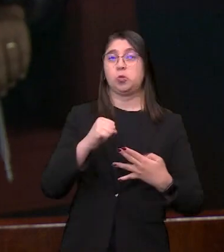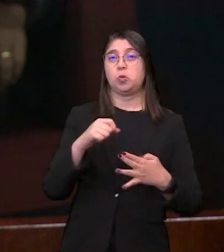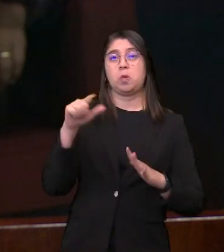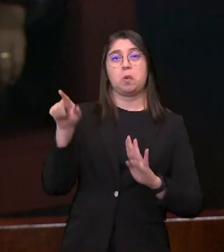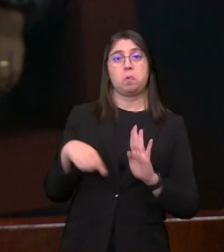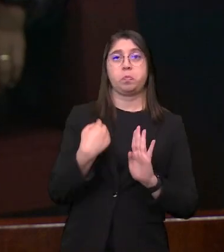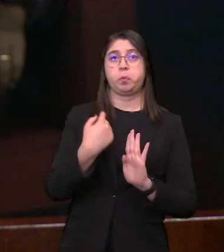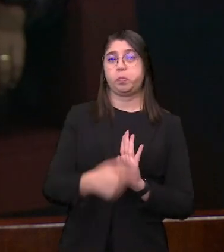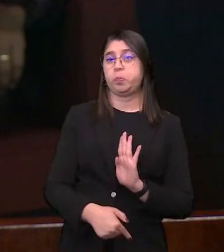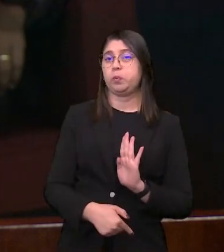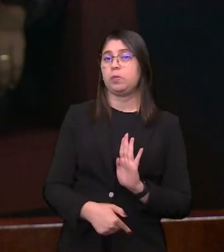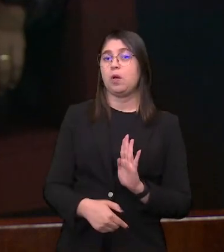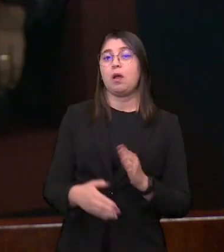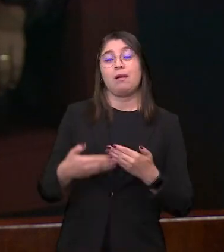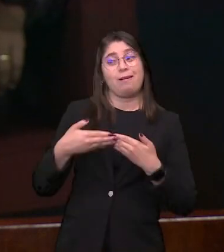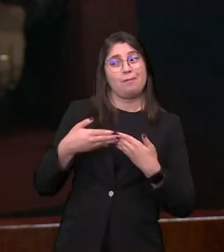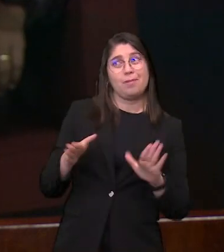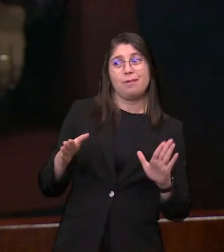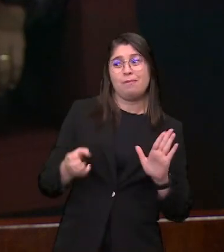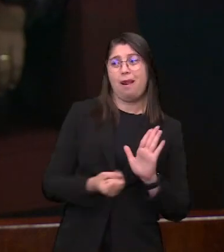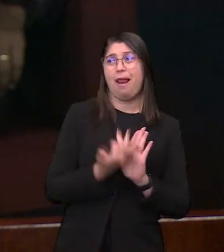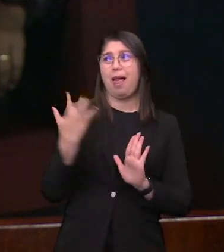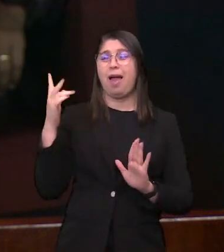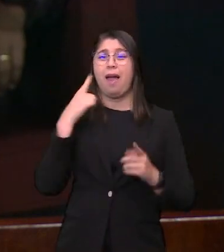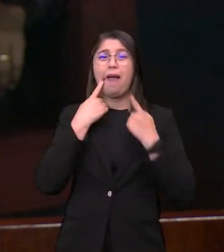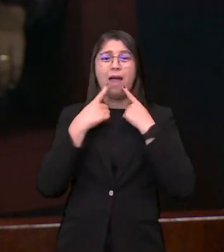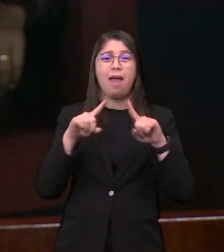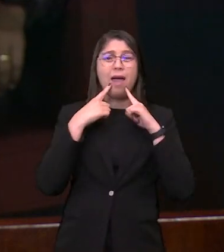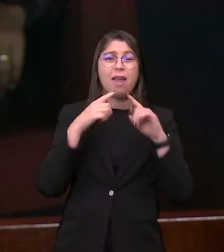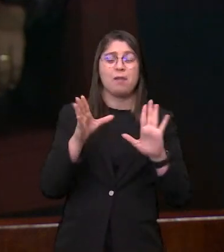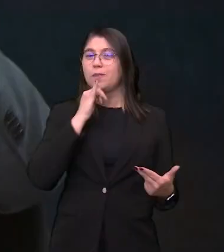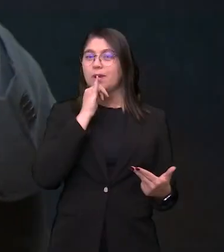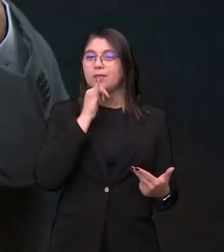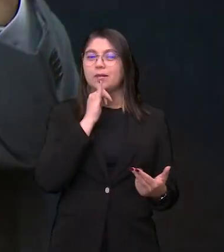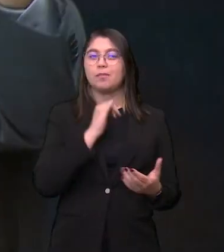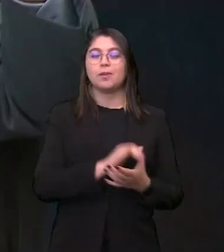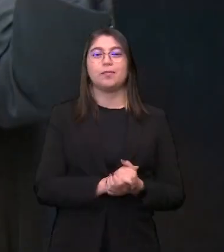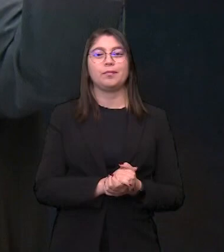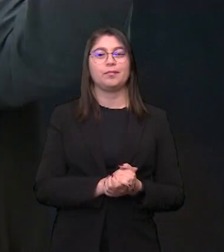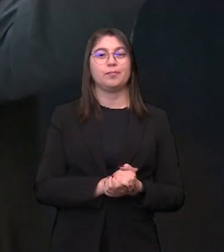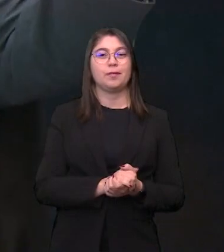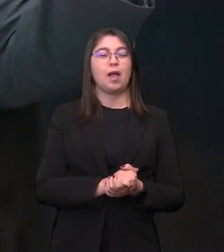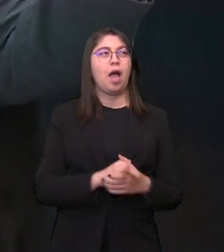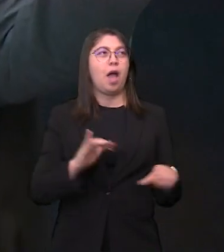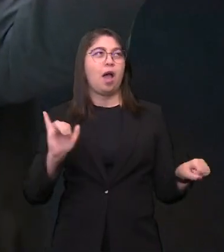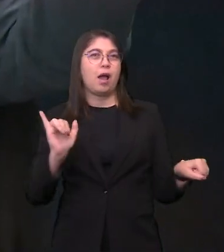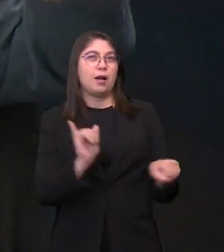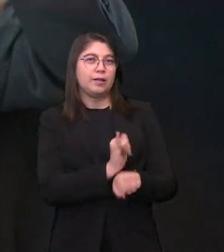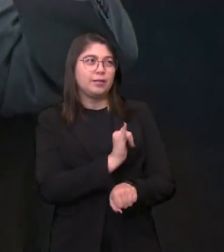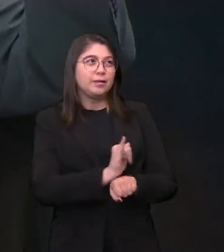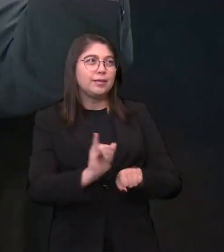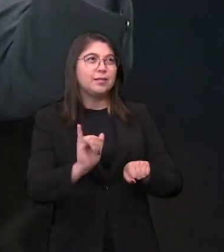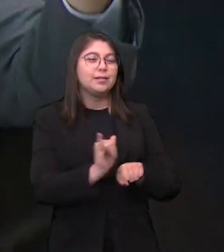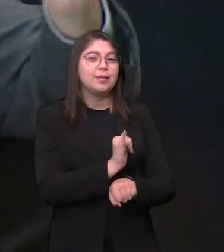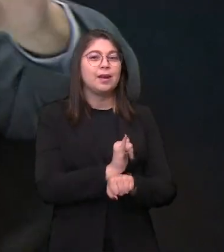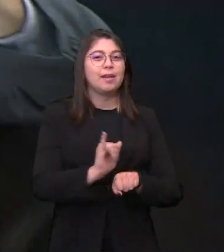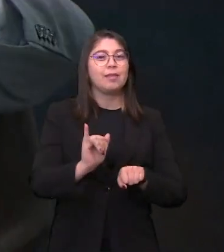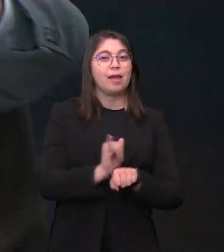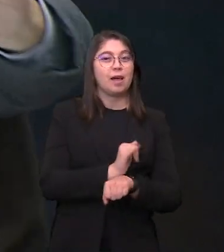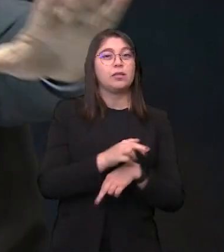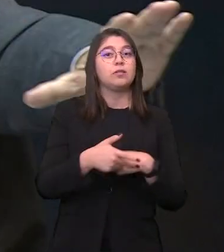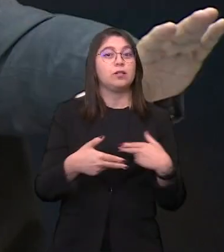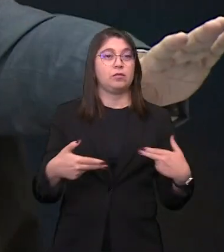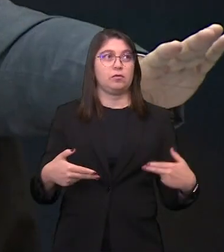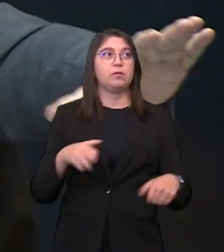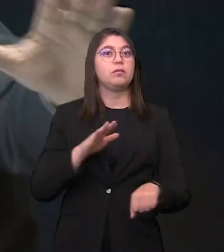estaremos abrindo a porta para várias reclamações sobre várias matérias o o manejo dos instrumentos próprios